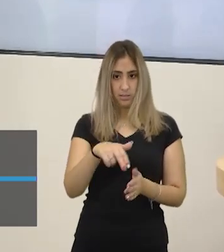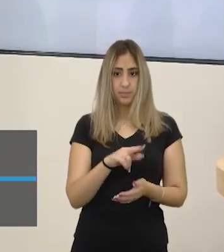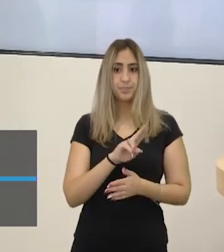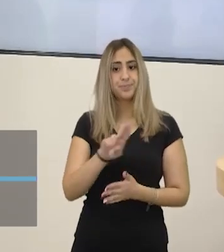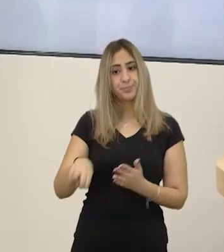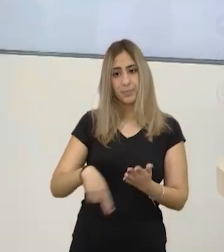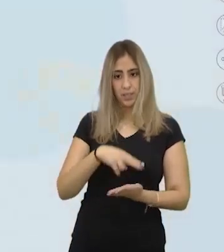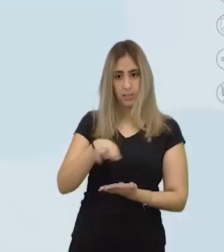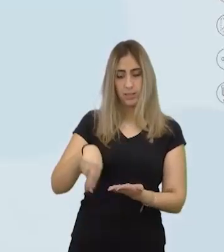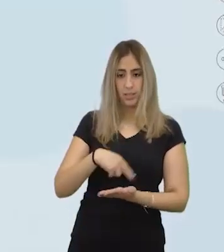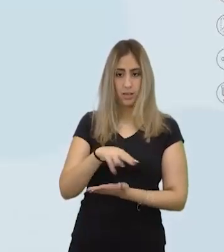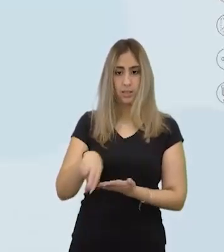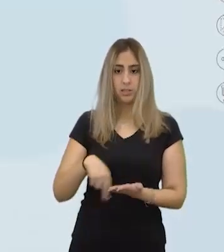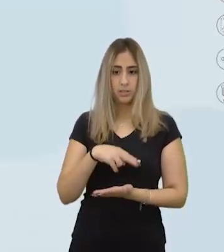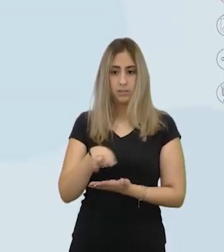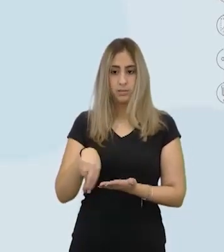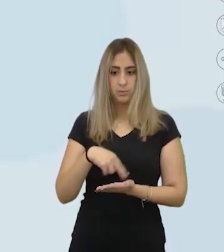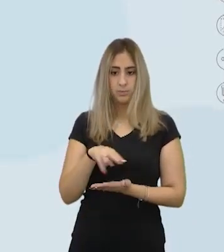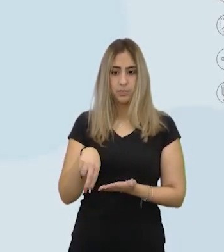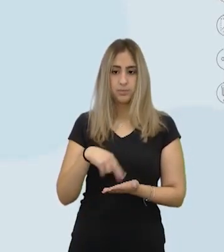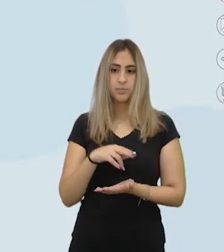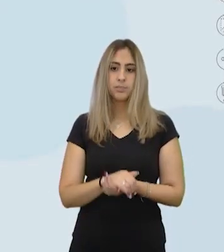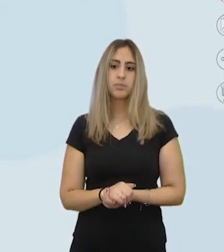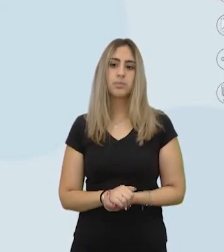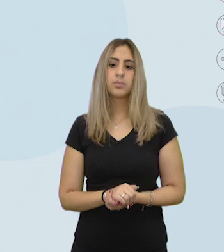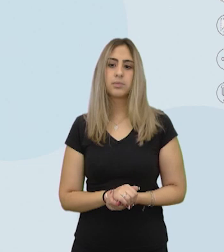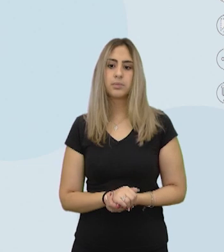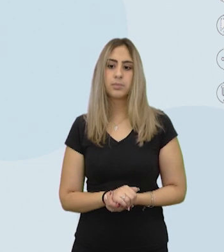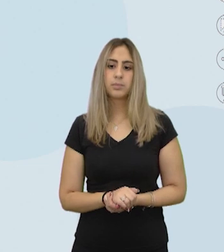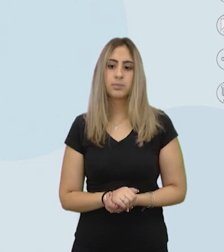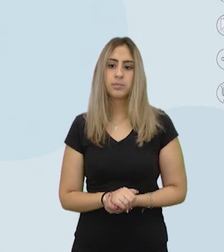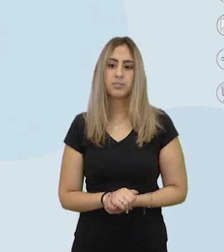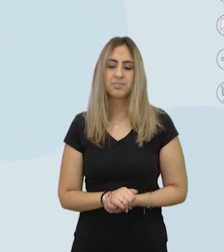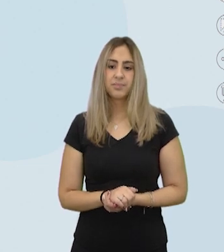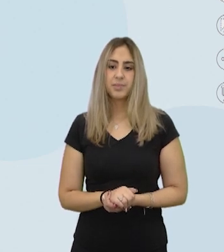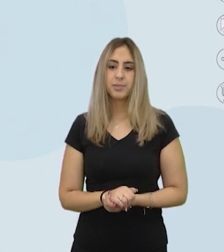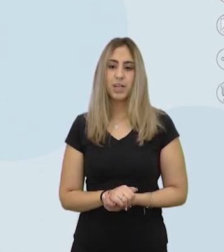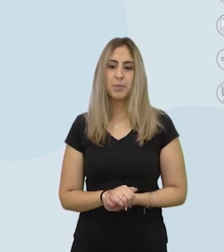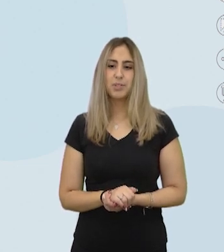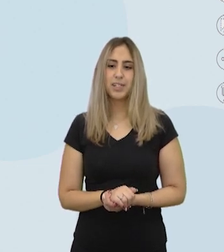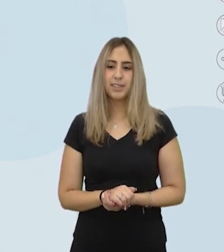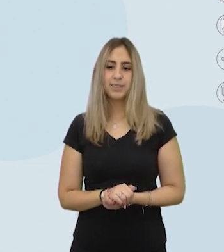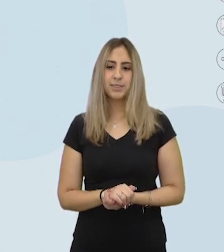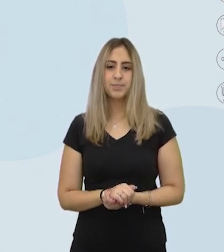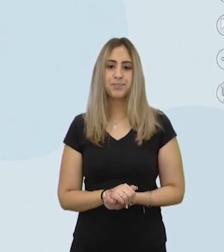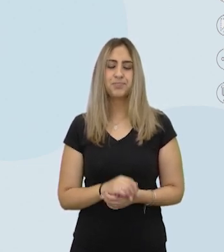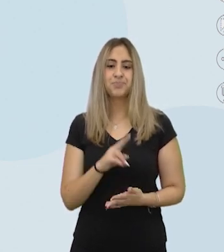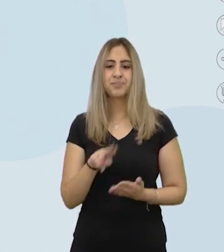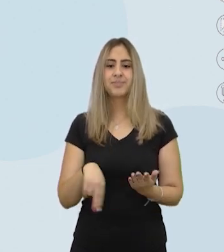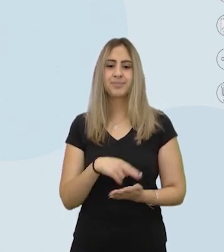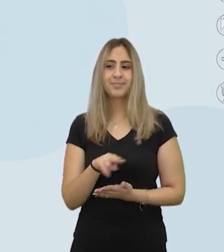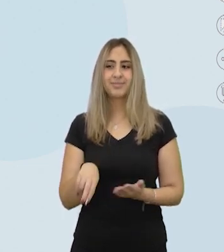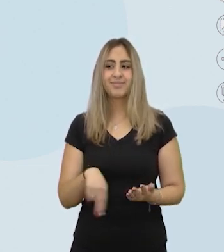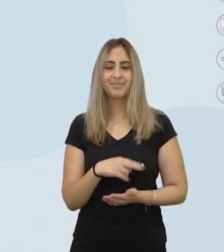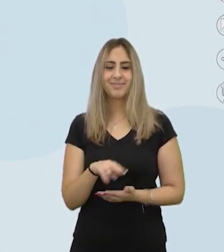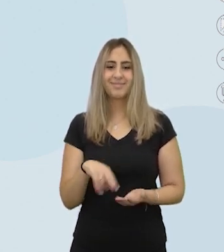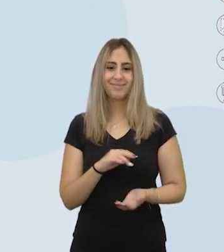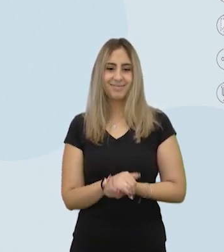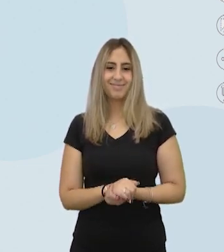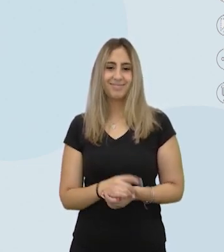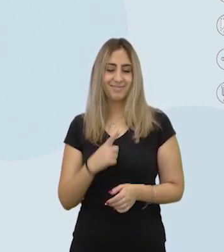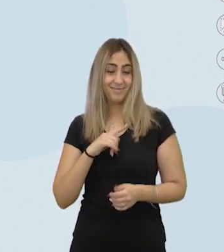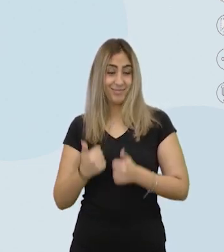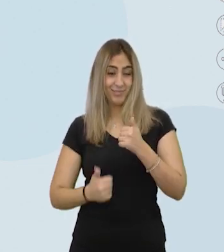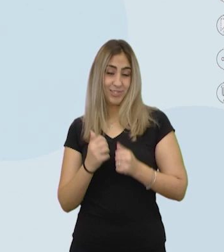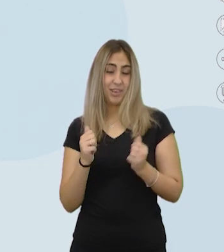Depois, dançar, que remete aí que ao sujeito a gente tem que, né? A gente tem que dançar também. E também temos que